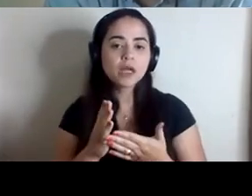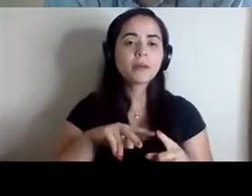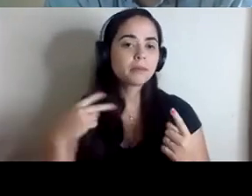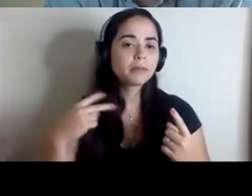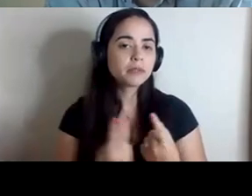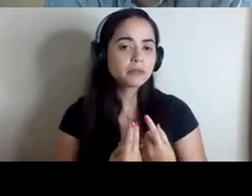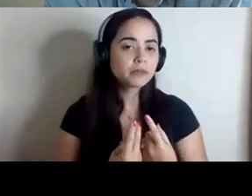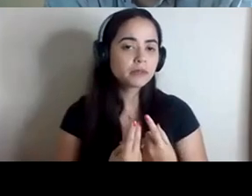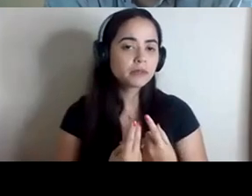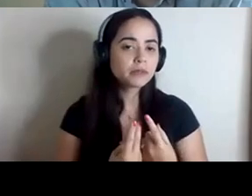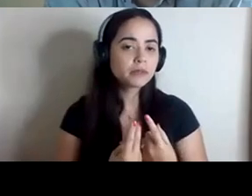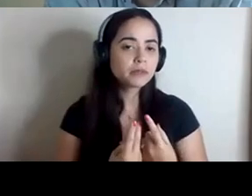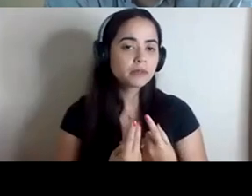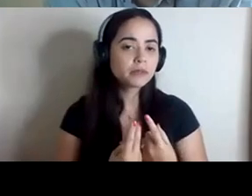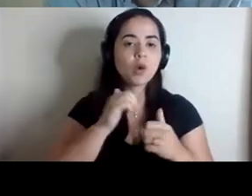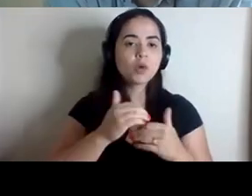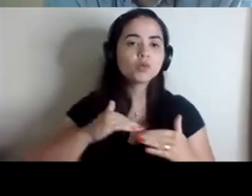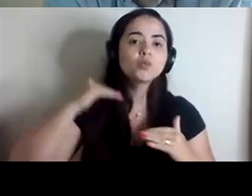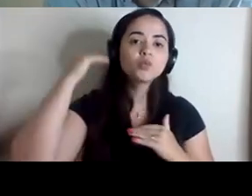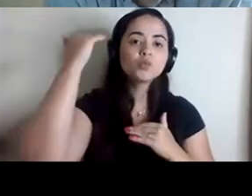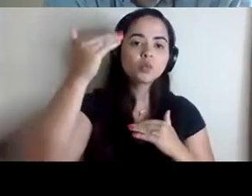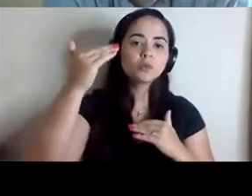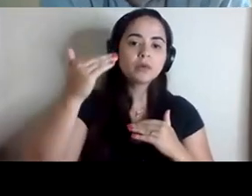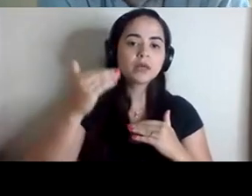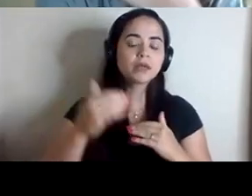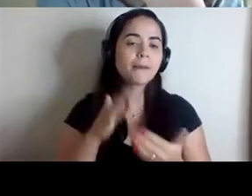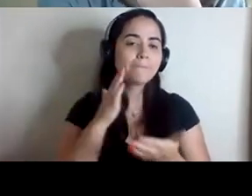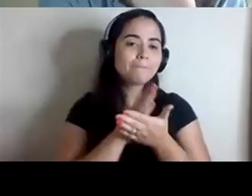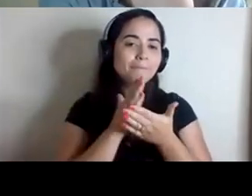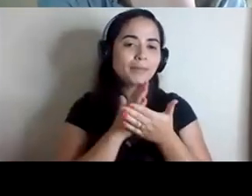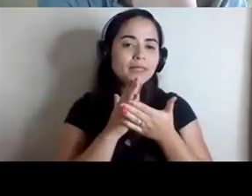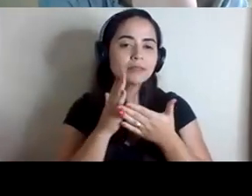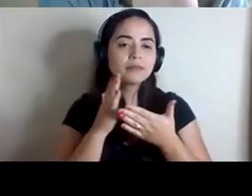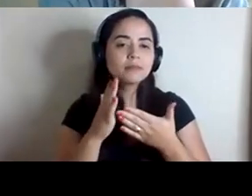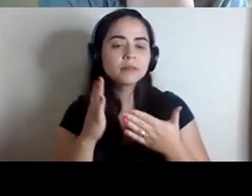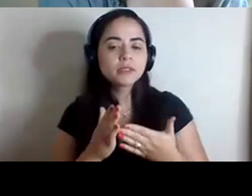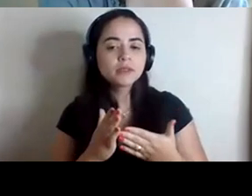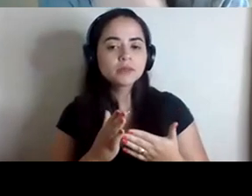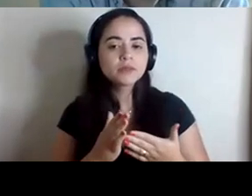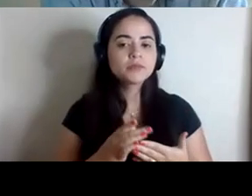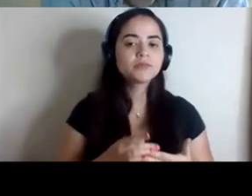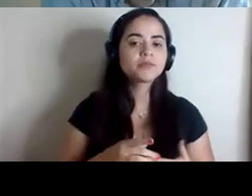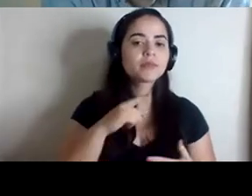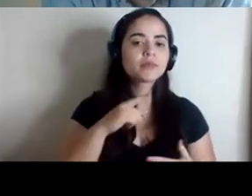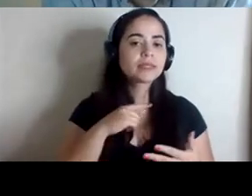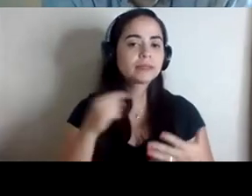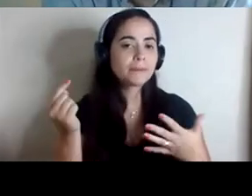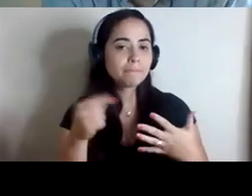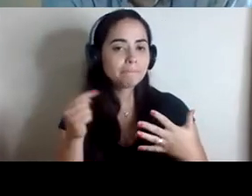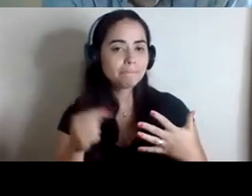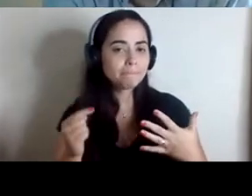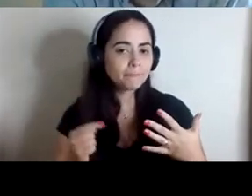o trabalho de superar essa dualidade, essa fragmentação, né? Você dá alguns apontamentos ali, eu queria que